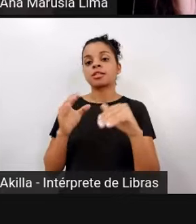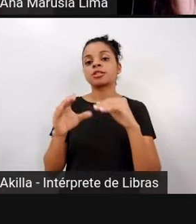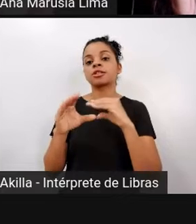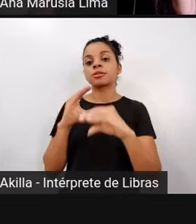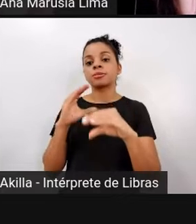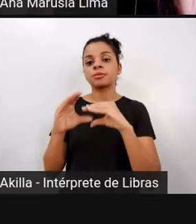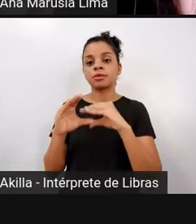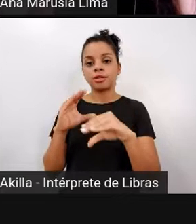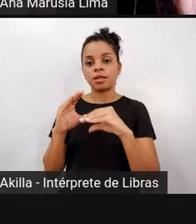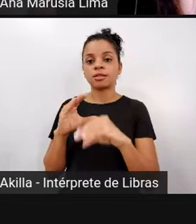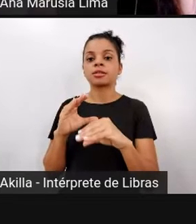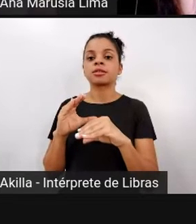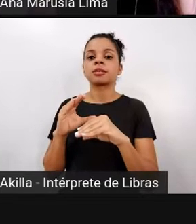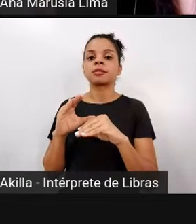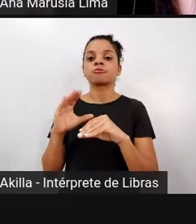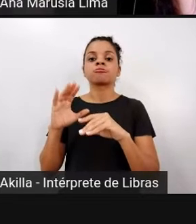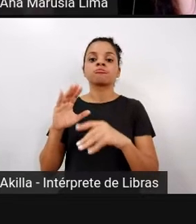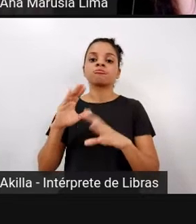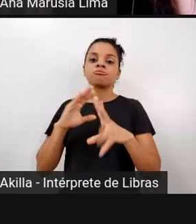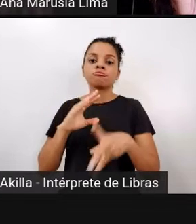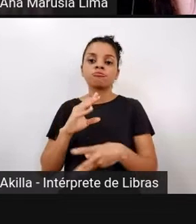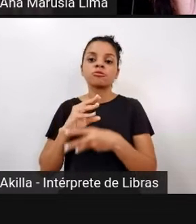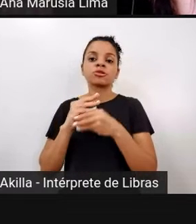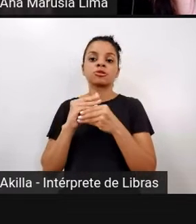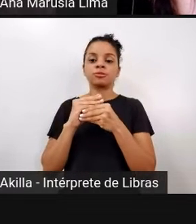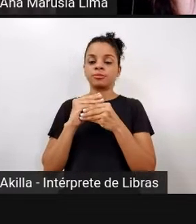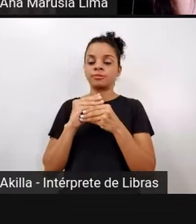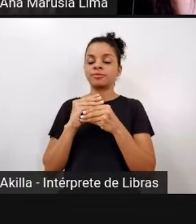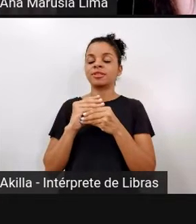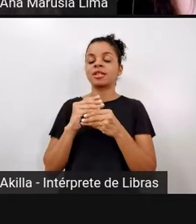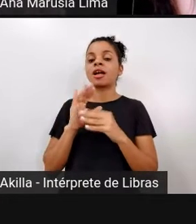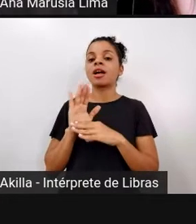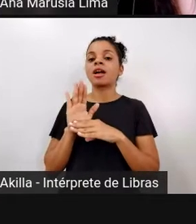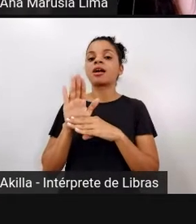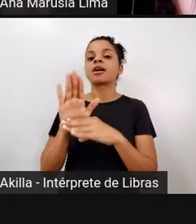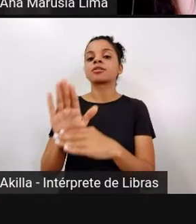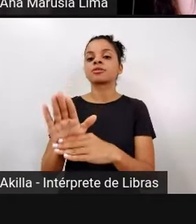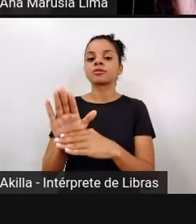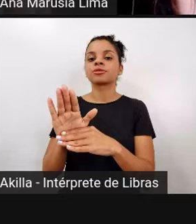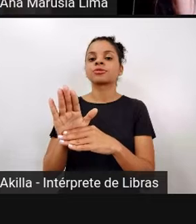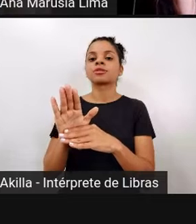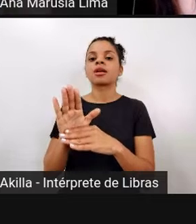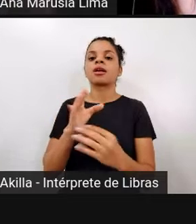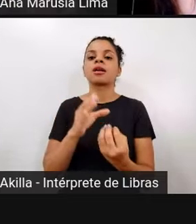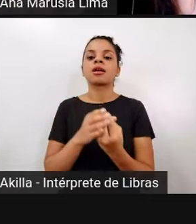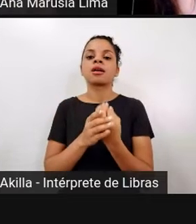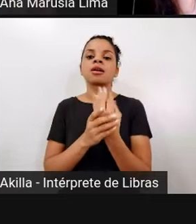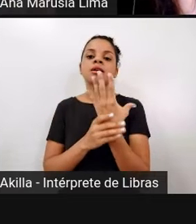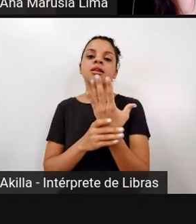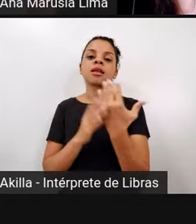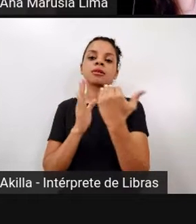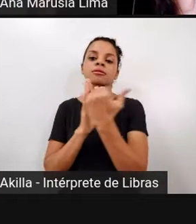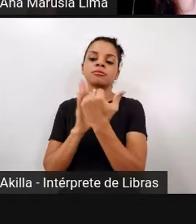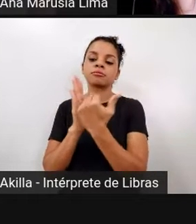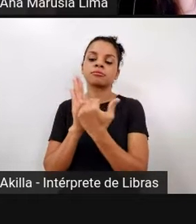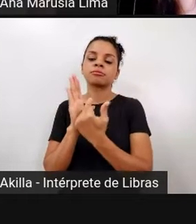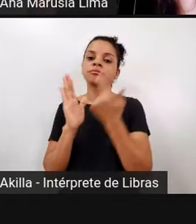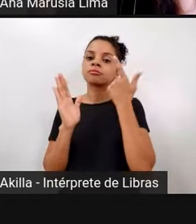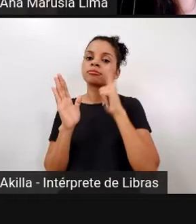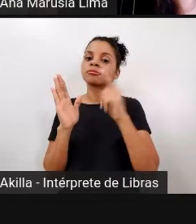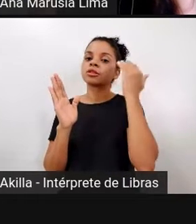que suplementar esses conteúdos, eles ajudam a criar os requisitos necessários para o entendimento dessas informações